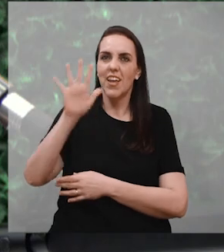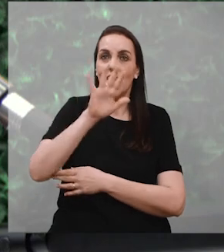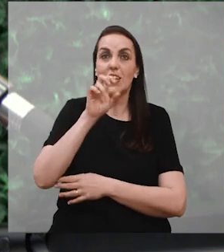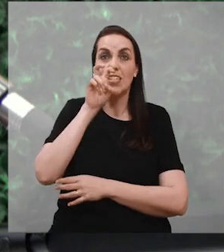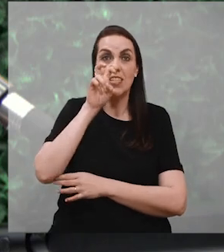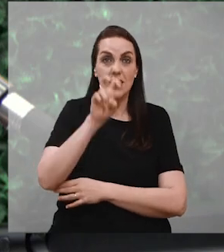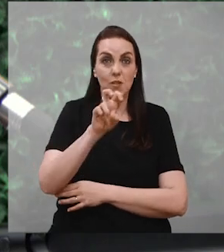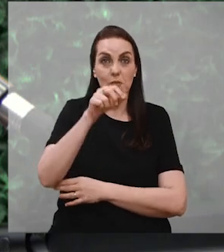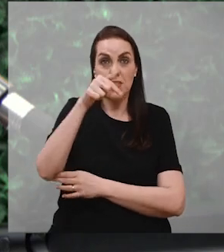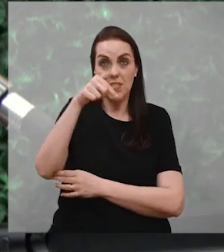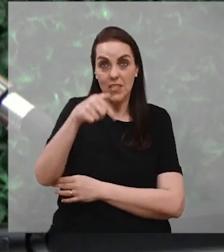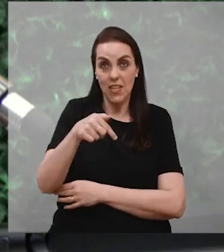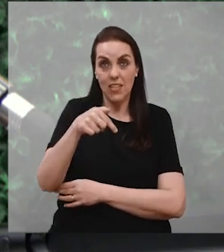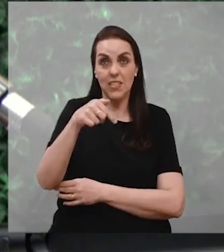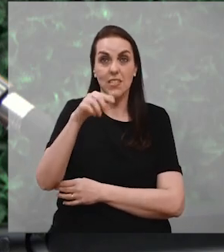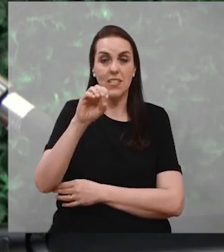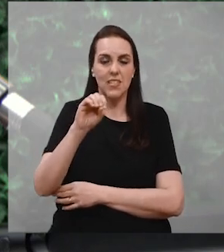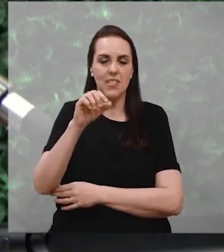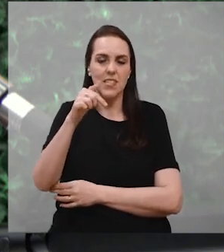no geral, foram